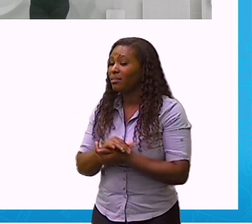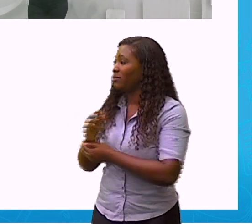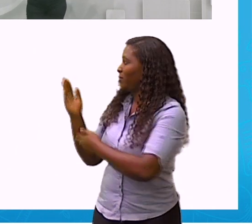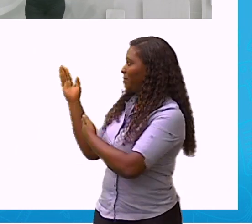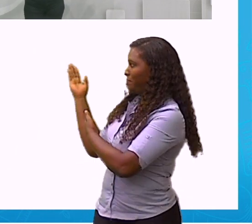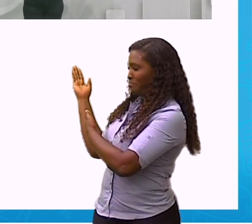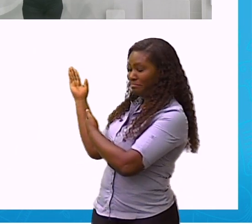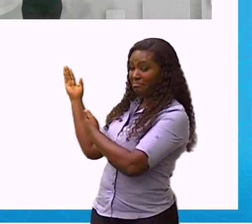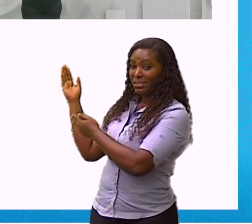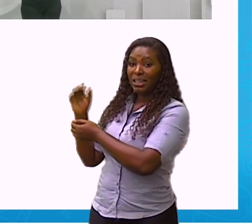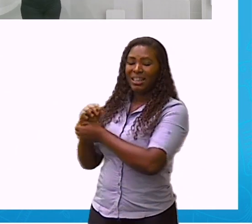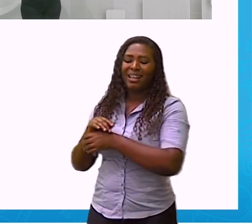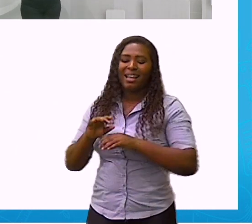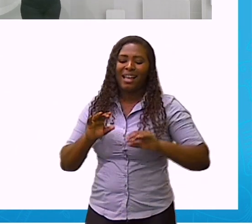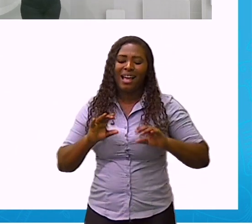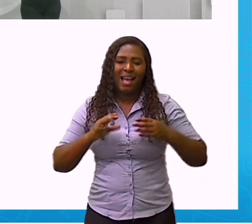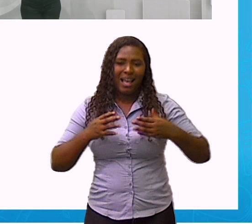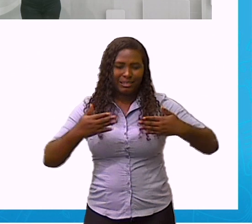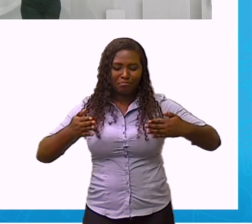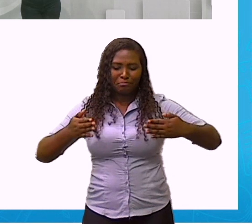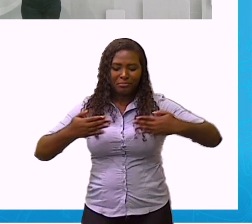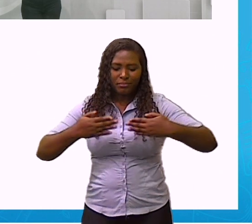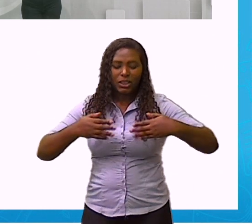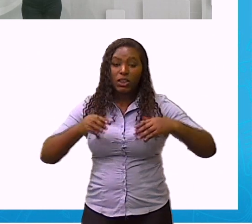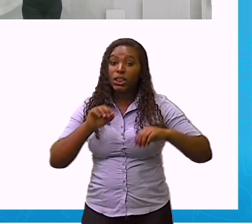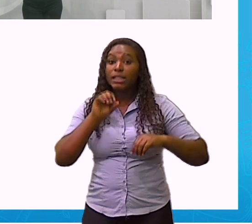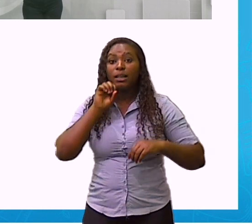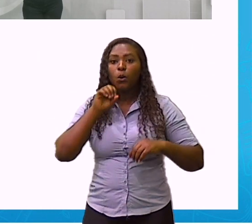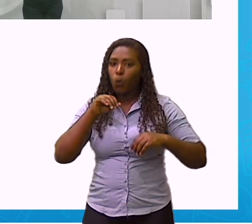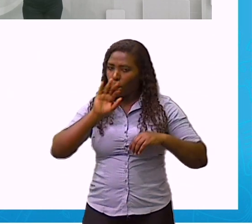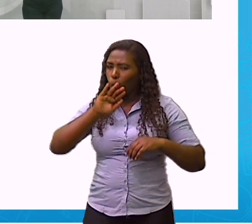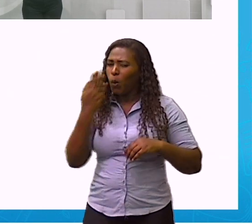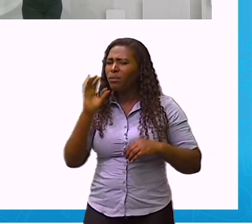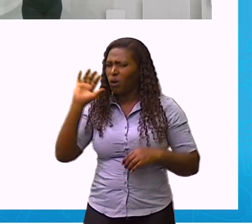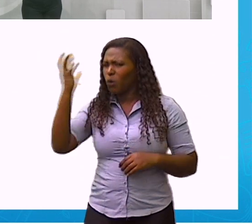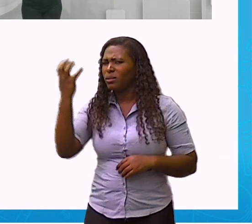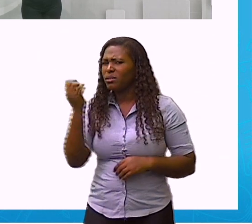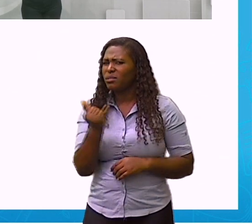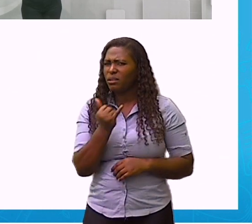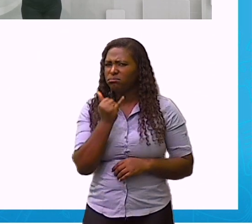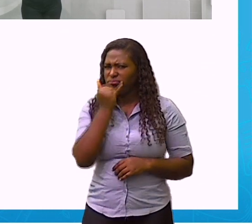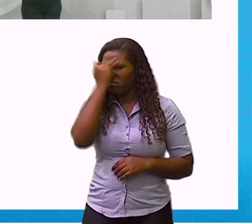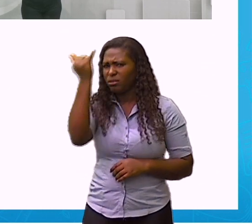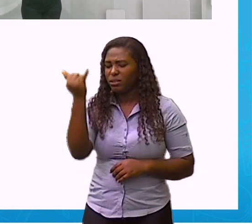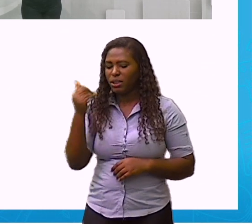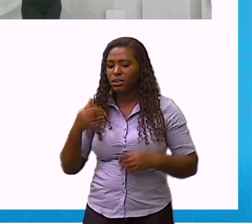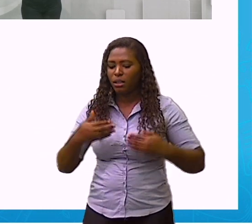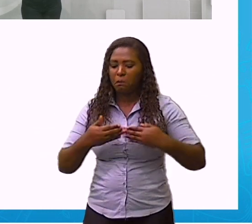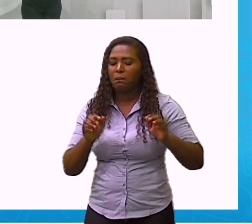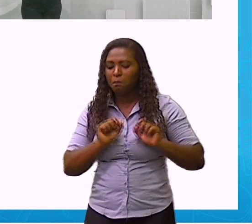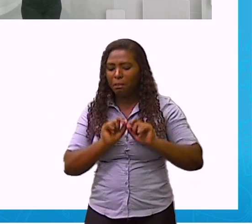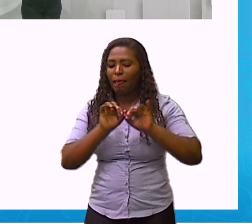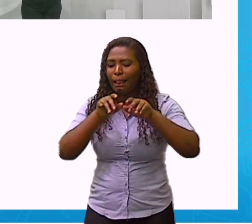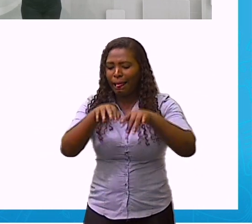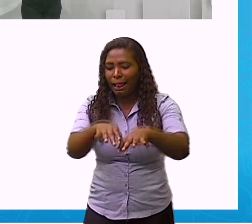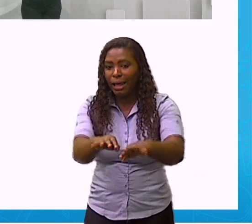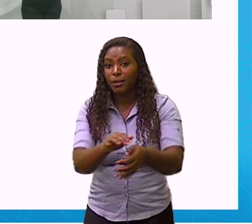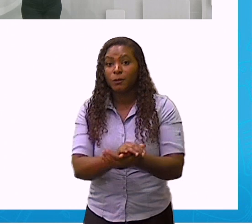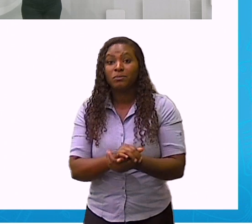ambientes aquáticos, ela causou a morte de todos os organismos ali encontrados, como